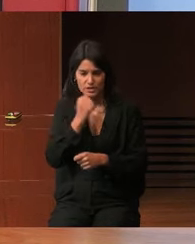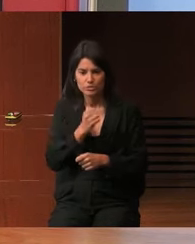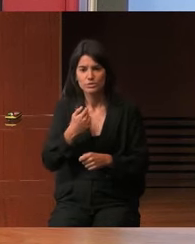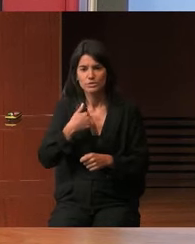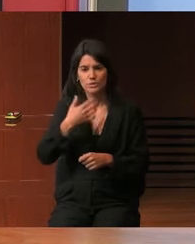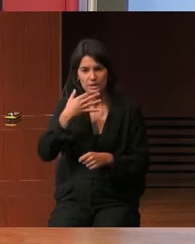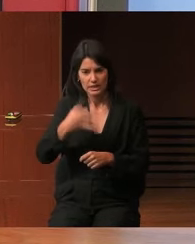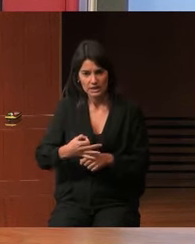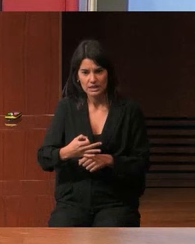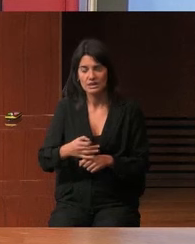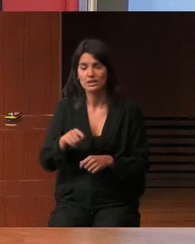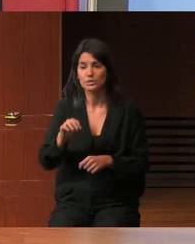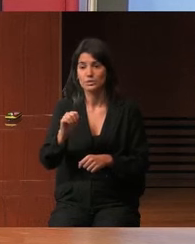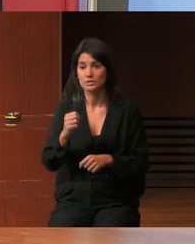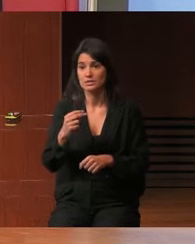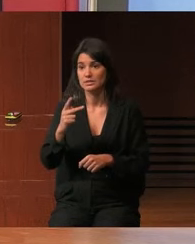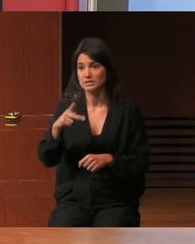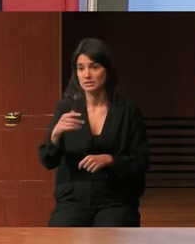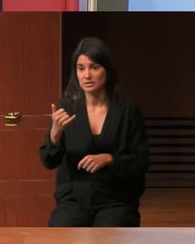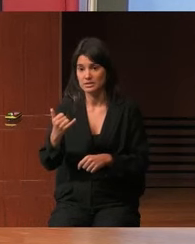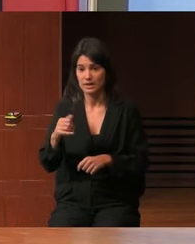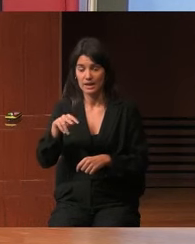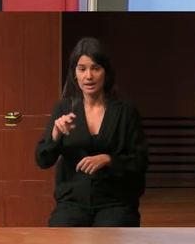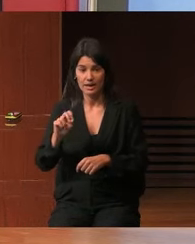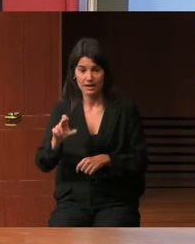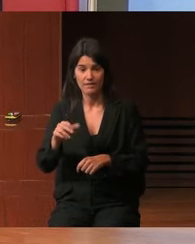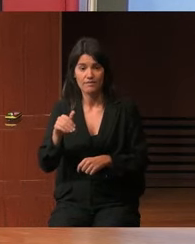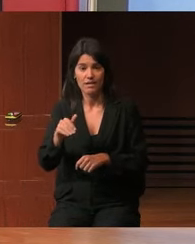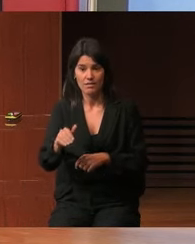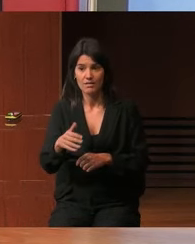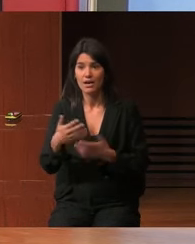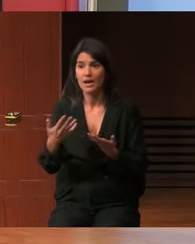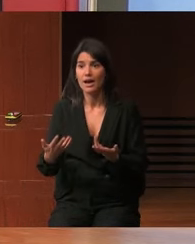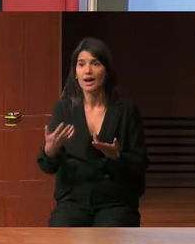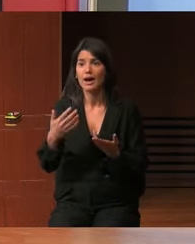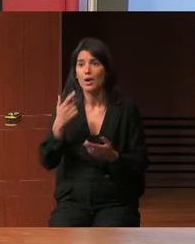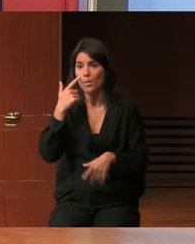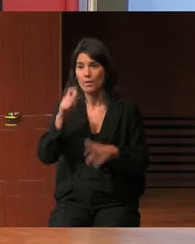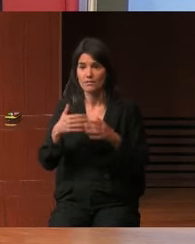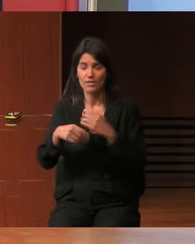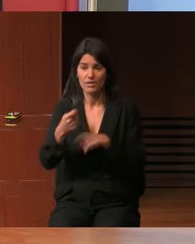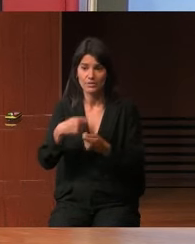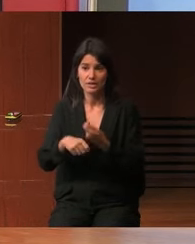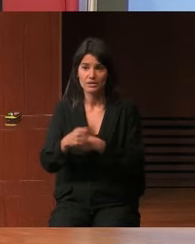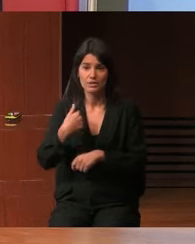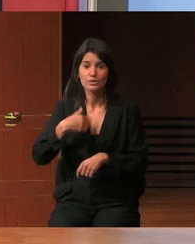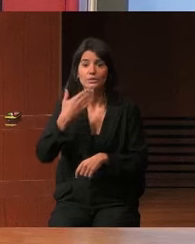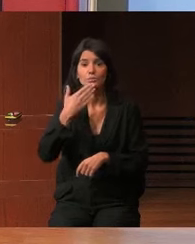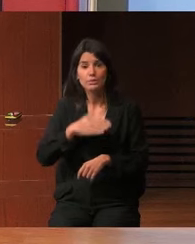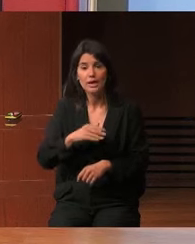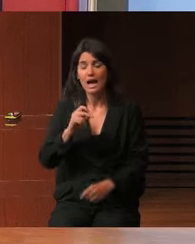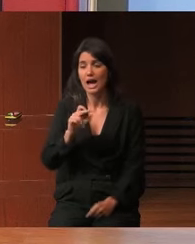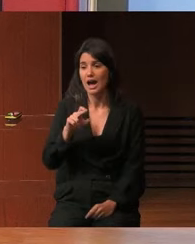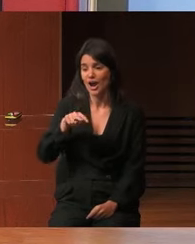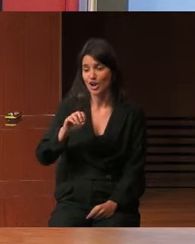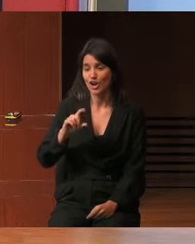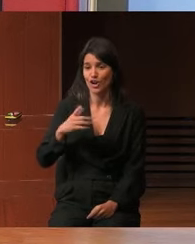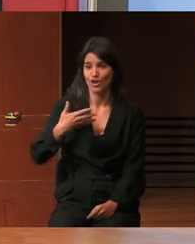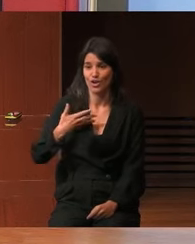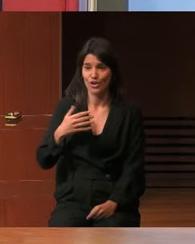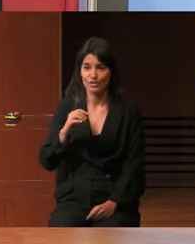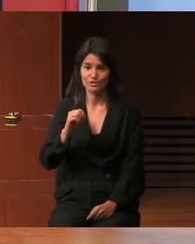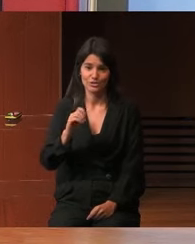acredito que a Skynet vai triunfar, a humanidade vai ser varrida e aquilo que nos vai valer é o Arnold Schwarzenegger. Portanto...